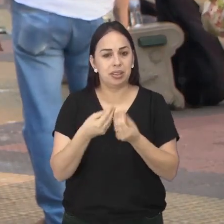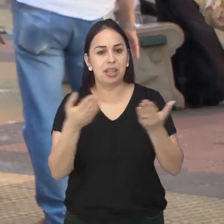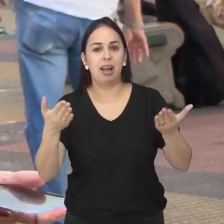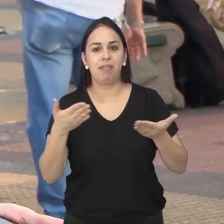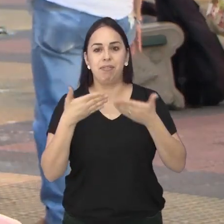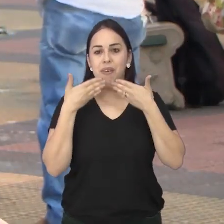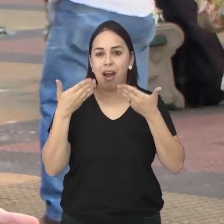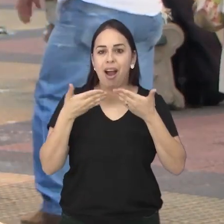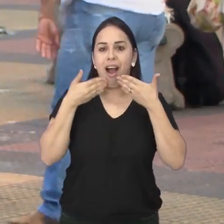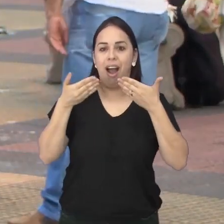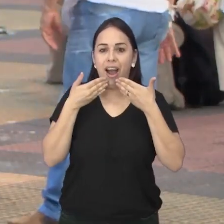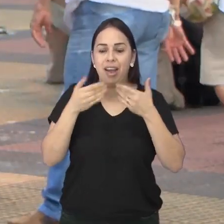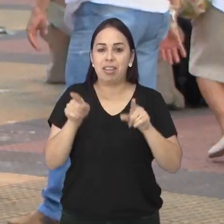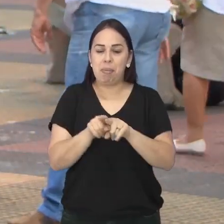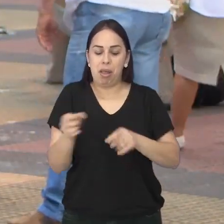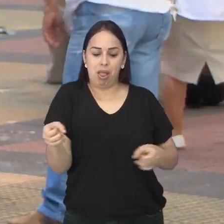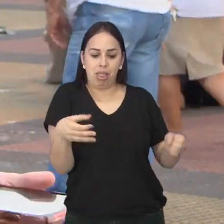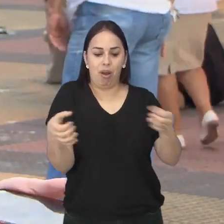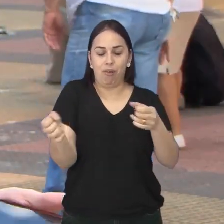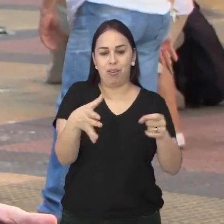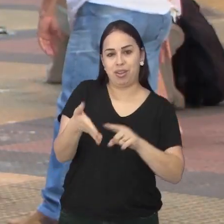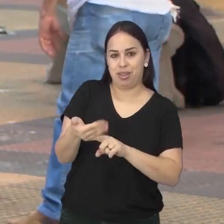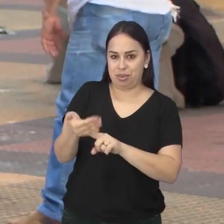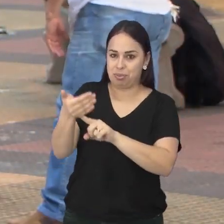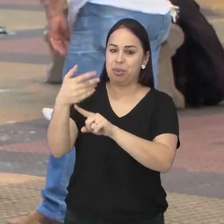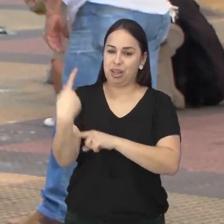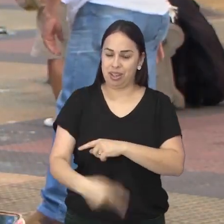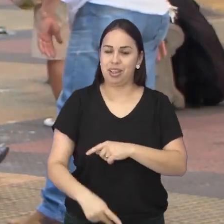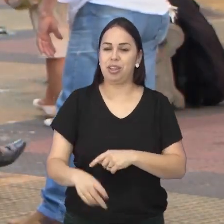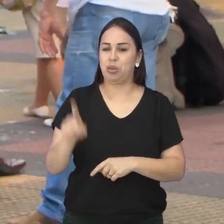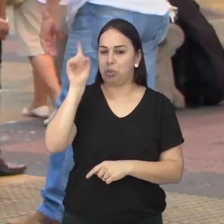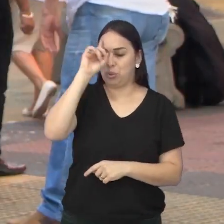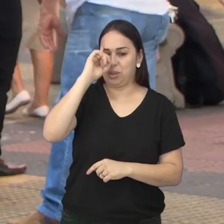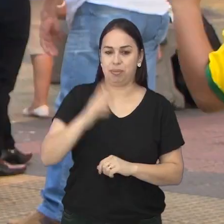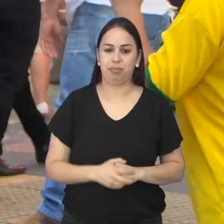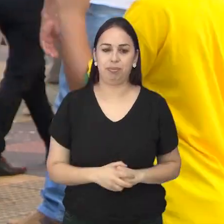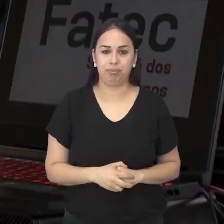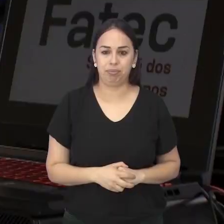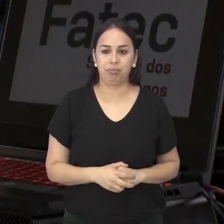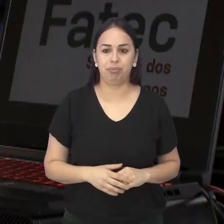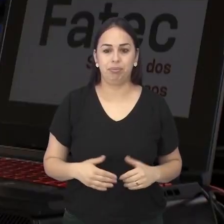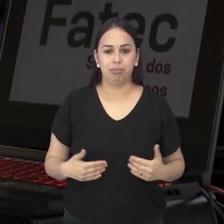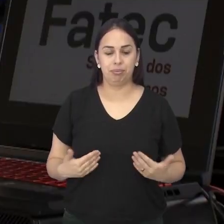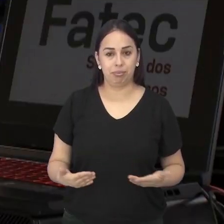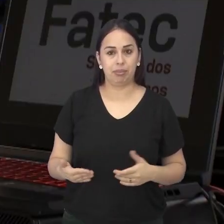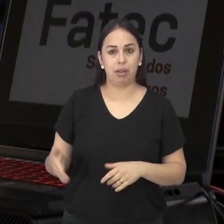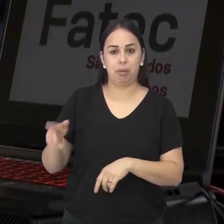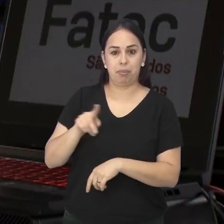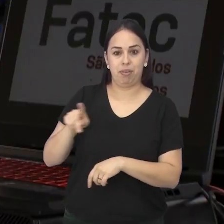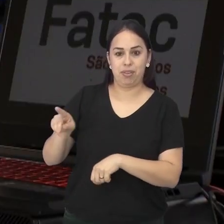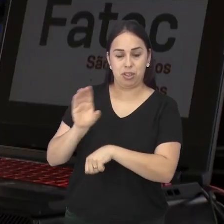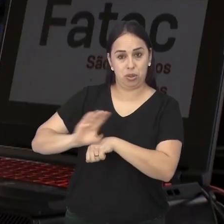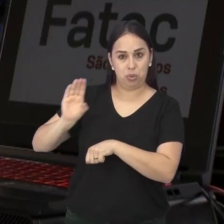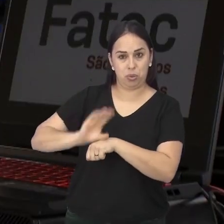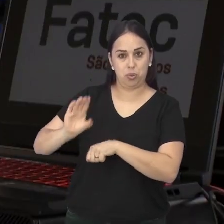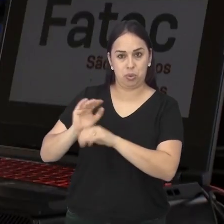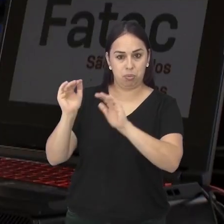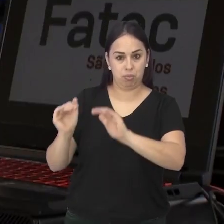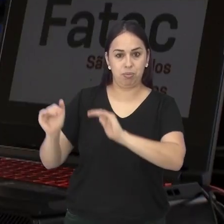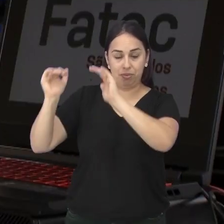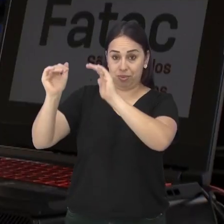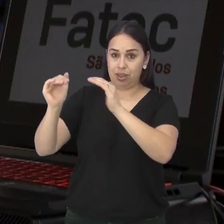trazendo mais facilidades e também mais inovações tecnológicas para o nosso dia a dia. E o professor dos cursos superiores